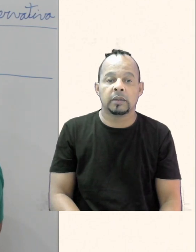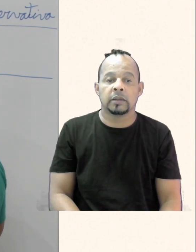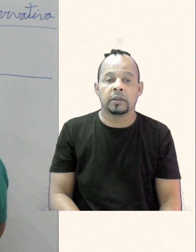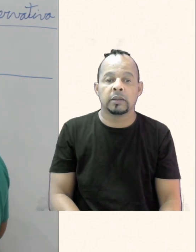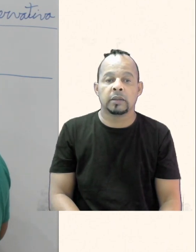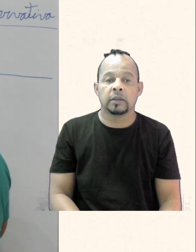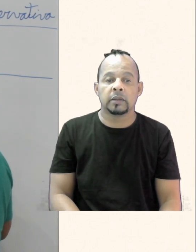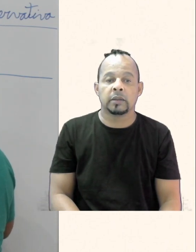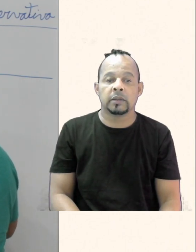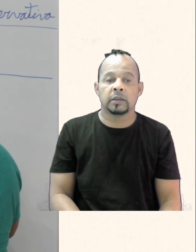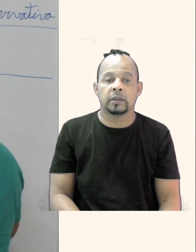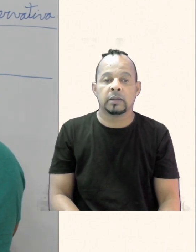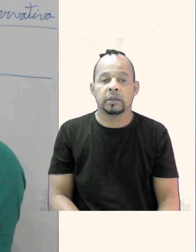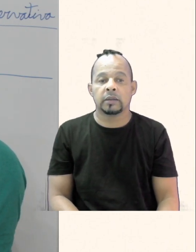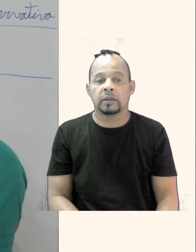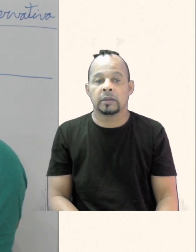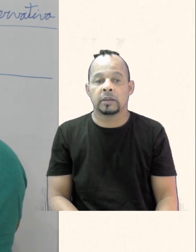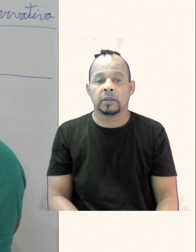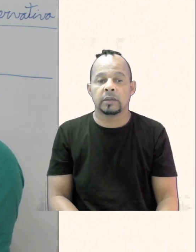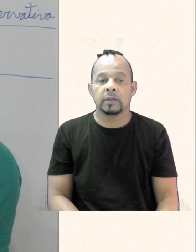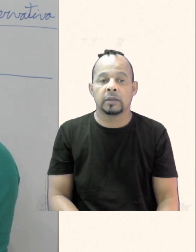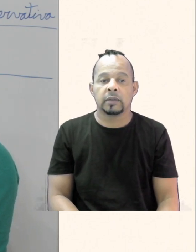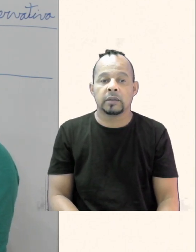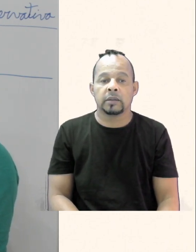de f escalar